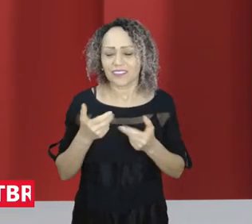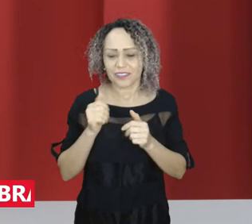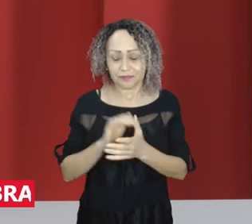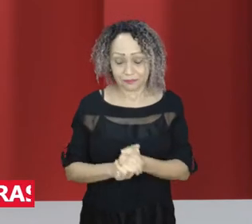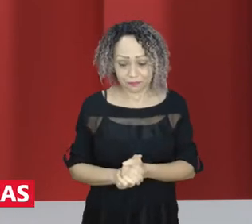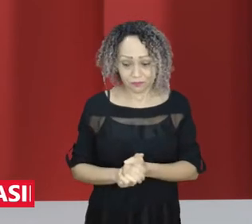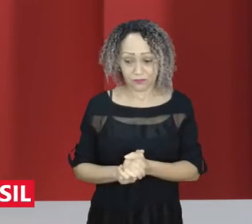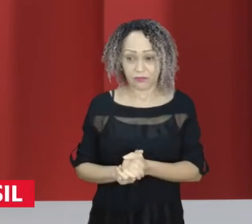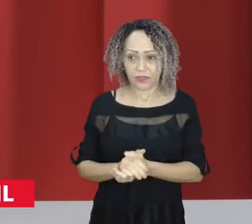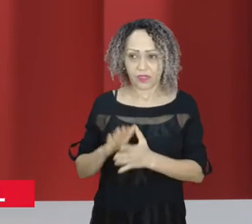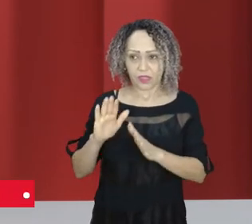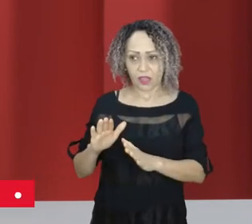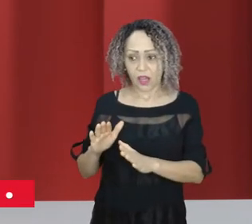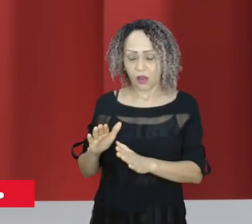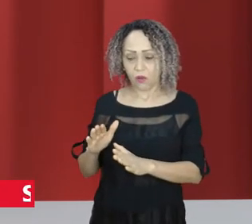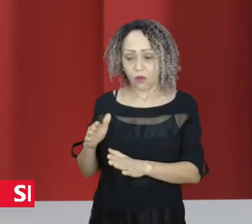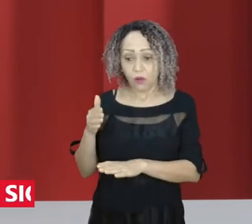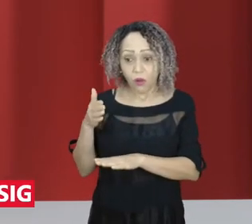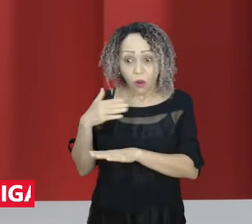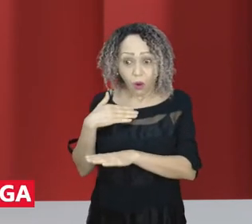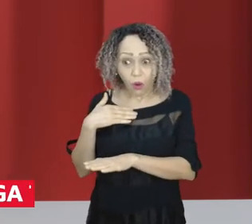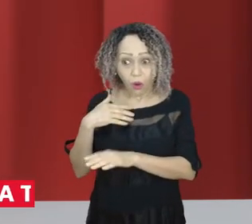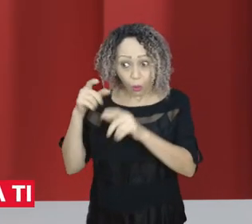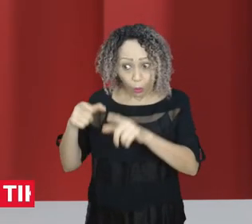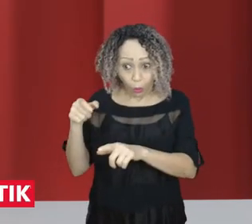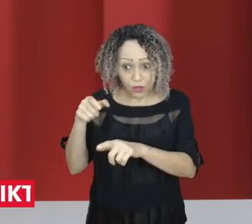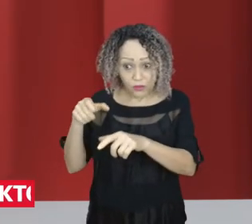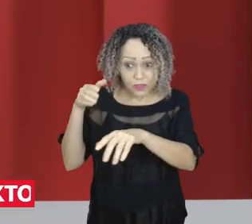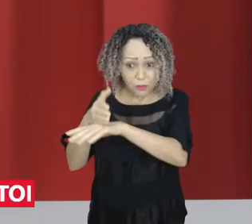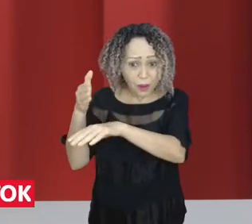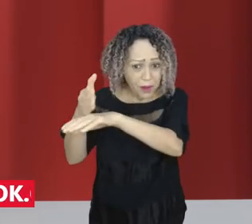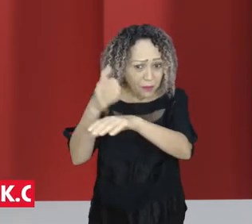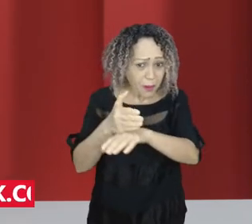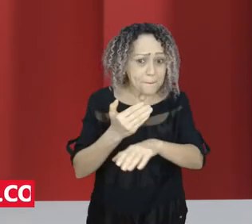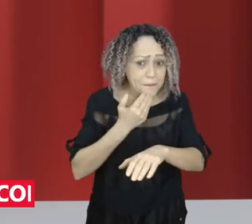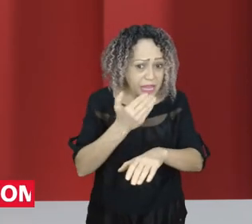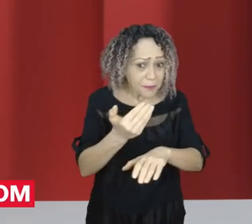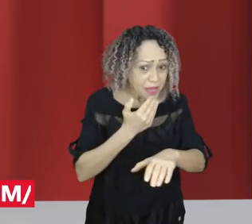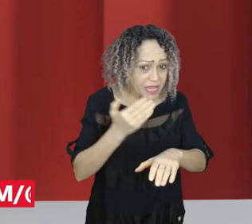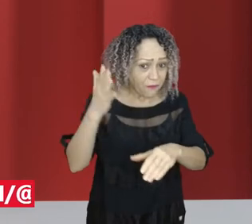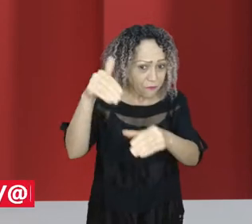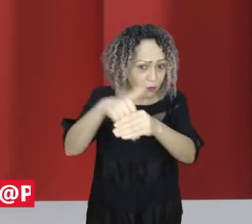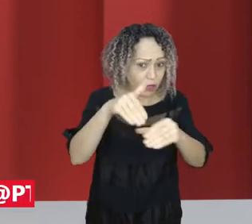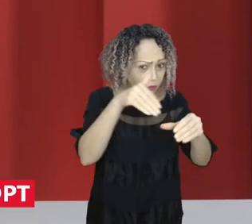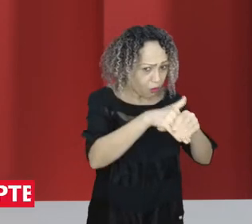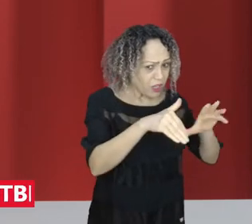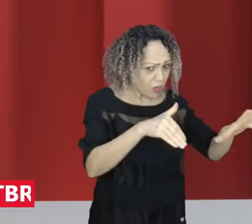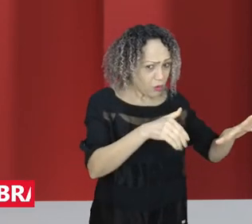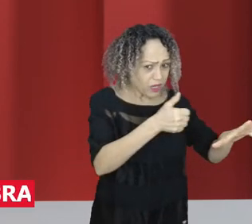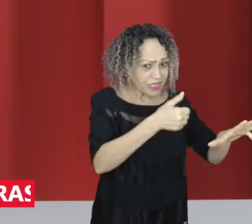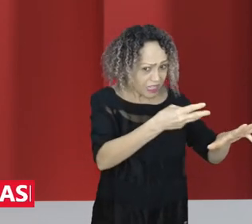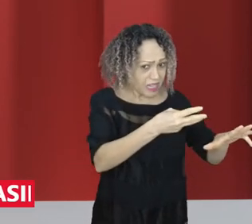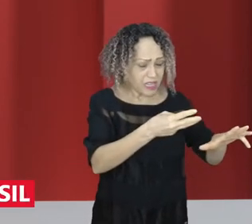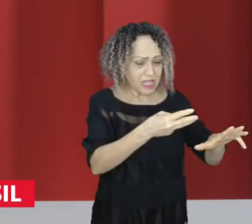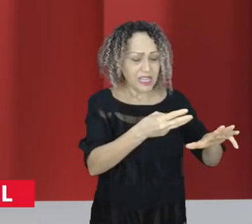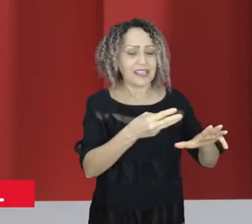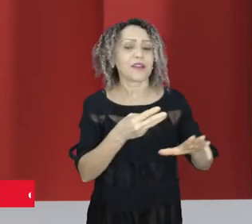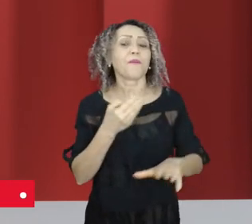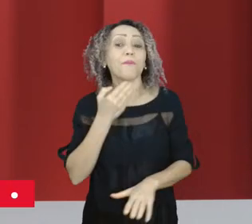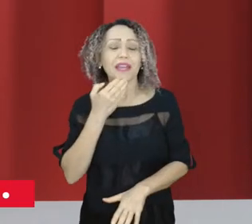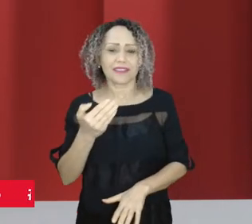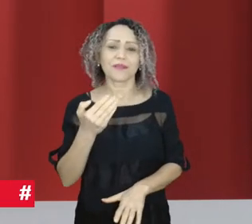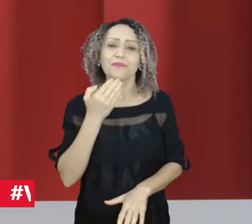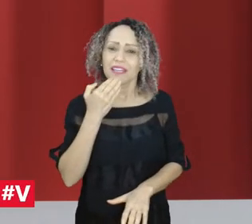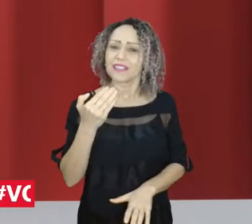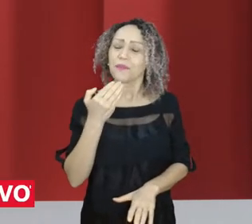que você chegar. Peça votos sem parar. Peça votos para o Lula 13, peça a todos. Diz aqui o jornalista